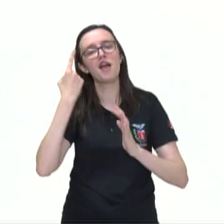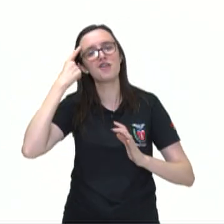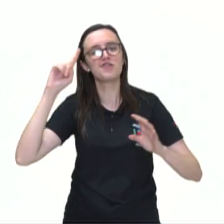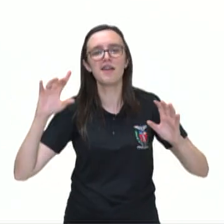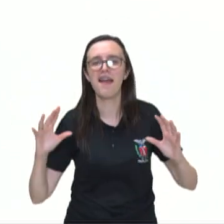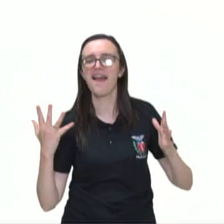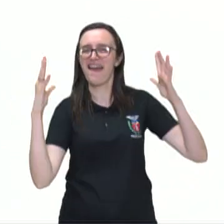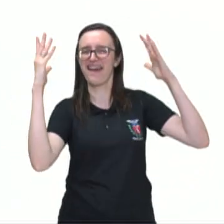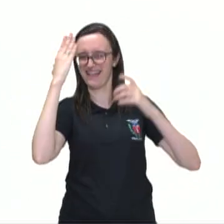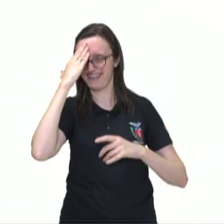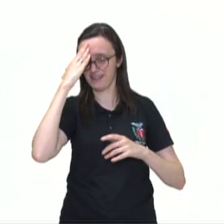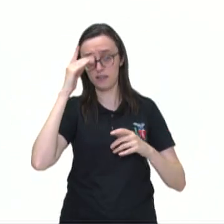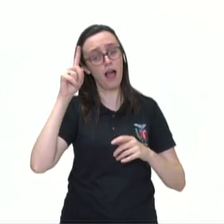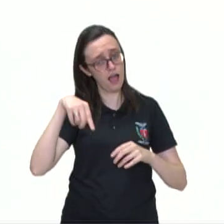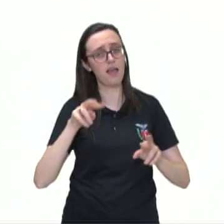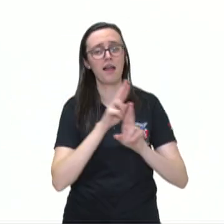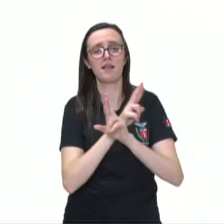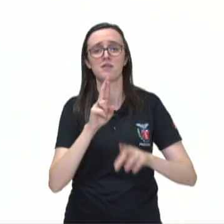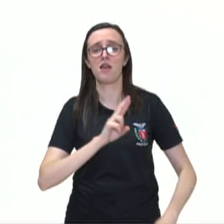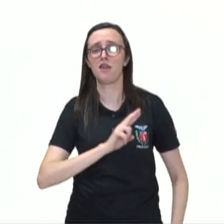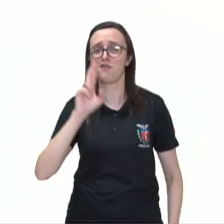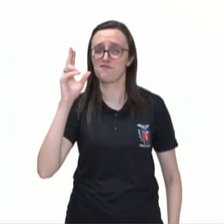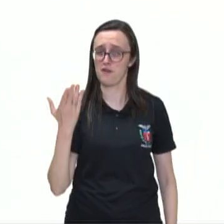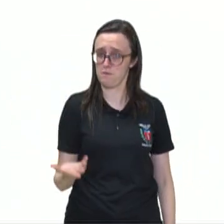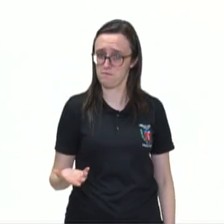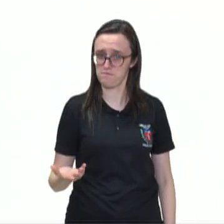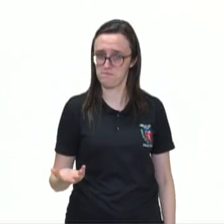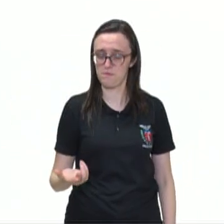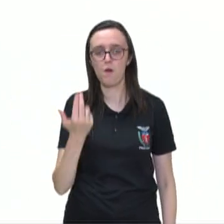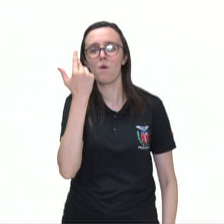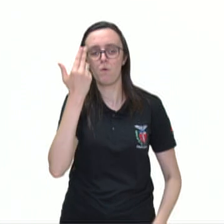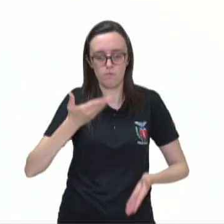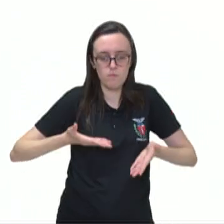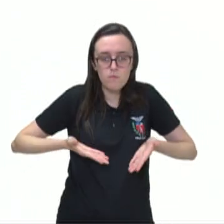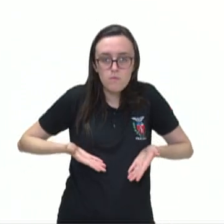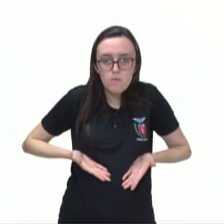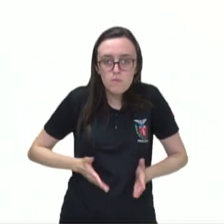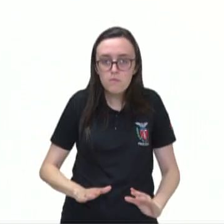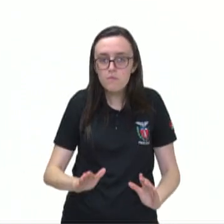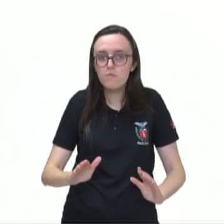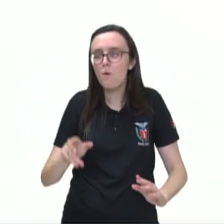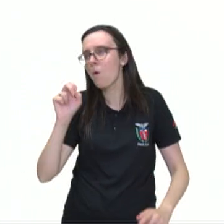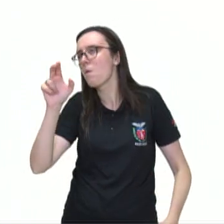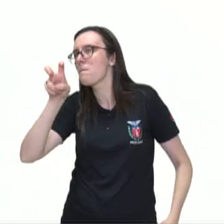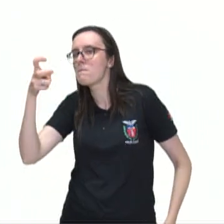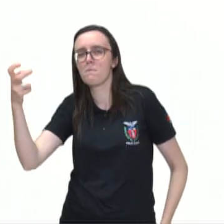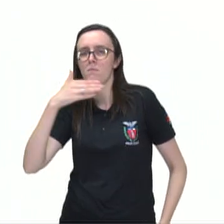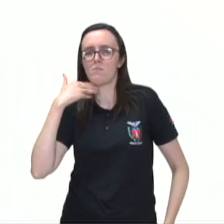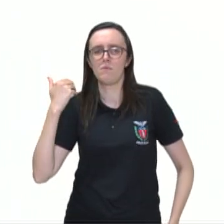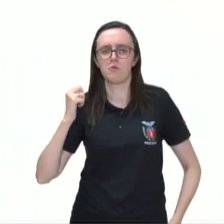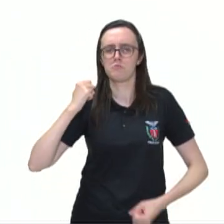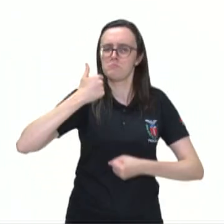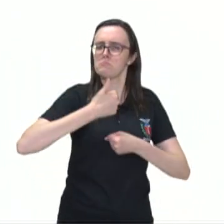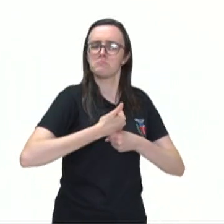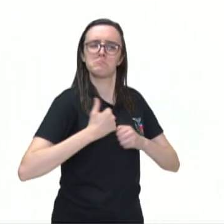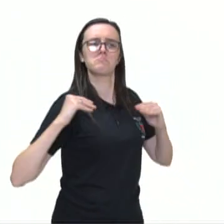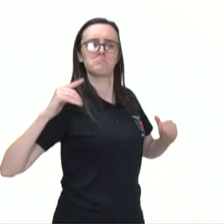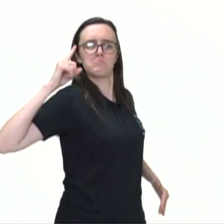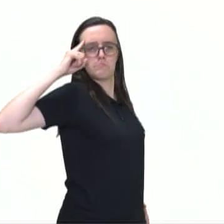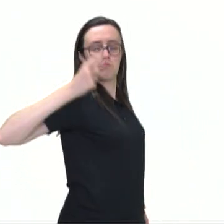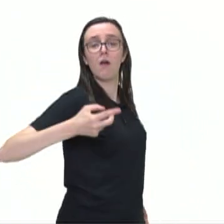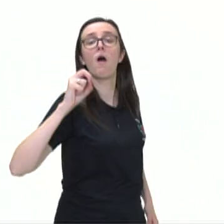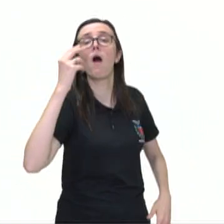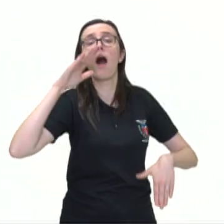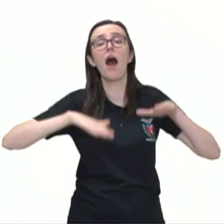de caráter religioso, como o nascimento ou morte de um líder, ou ainda um momento marcante